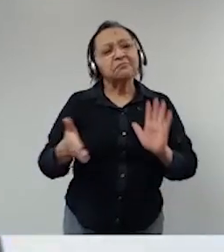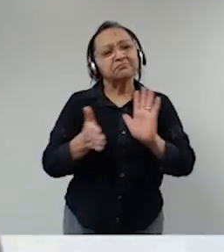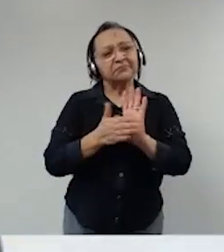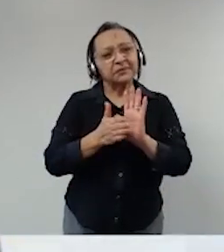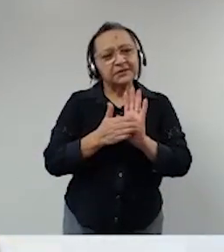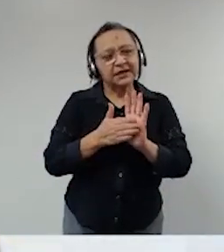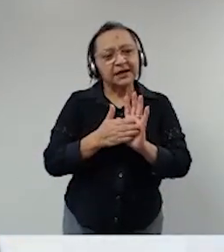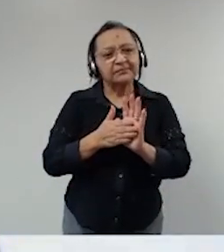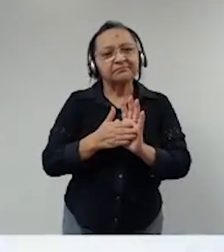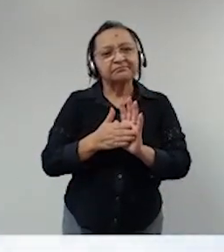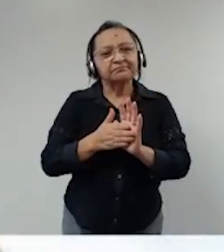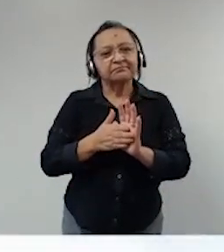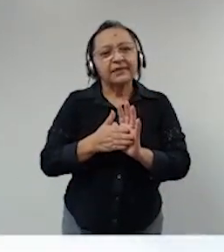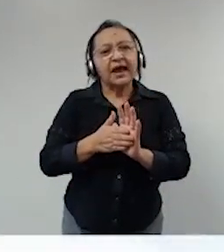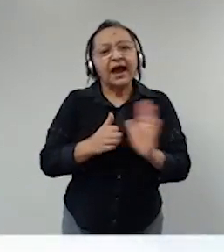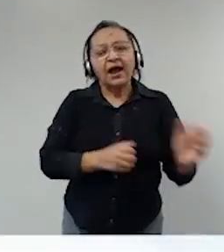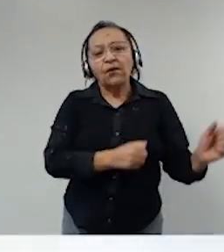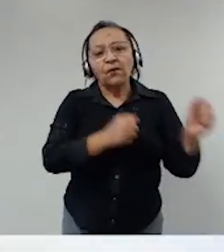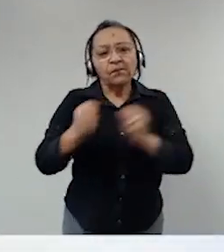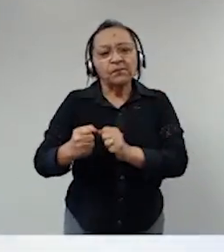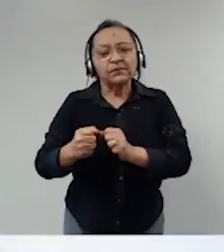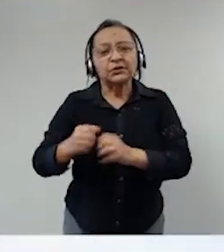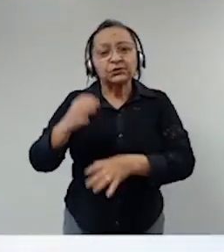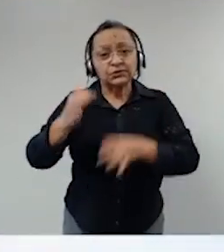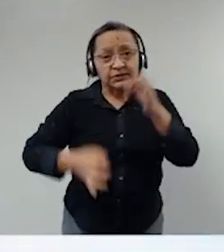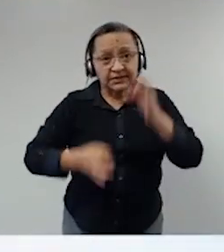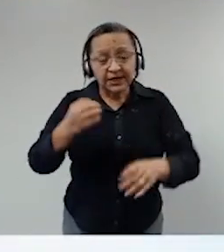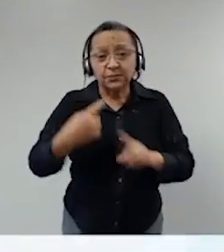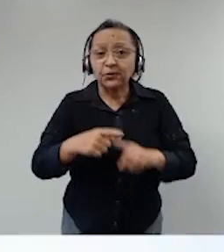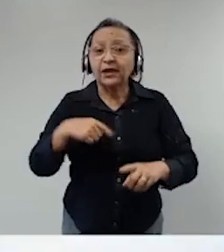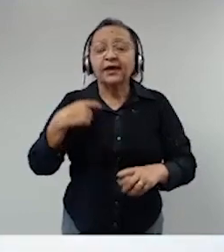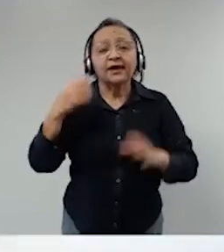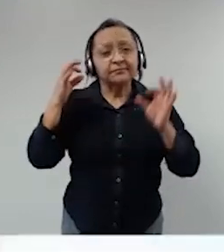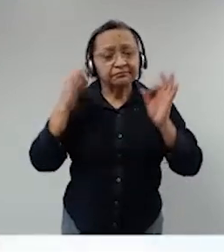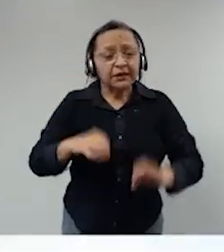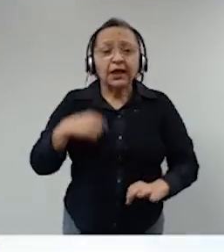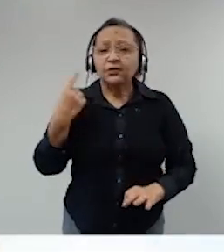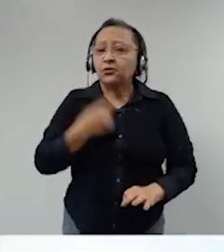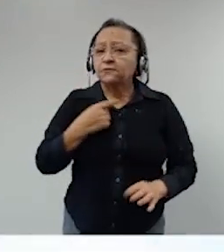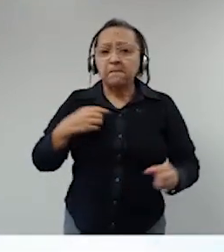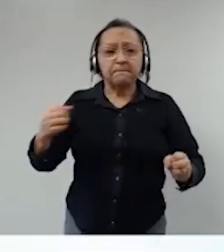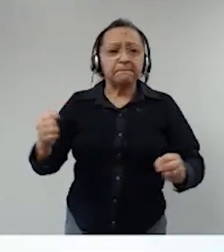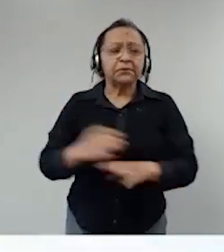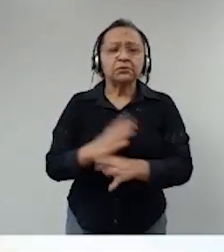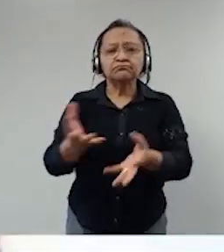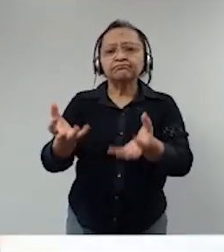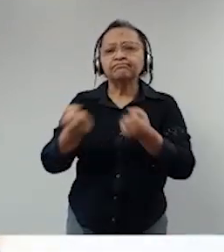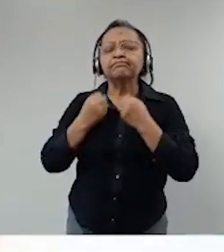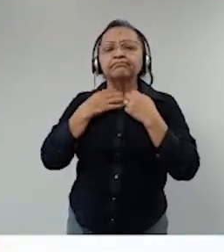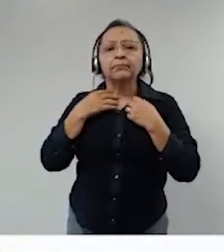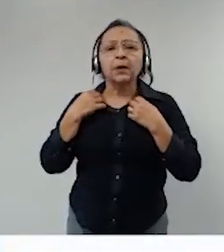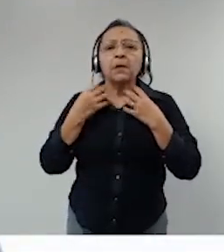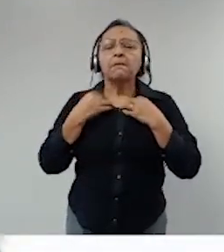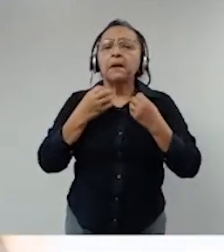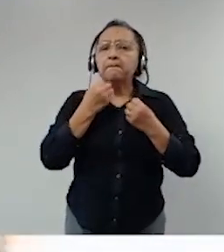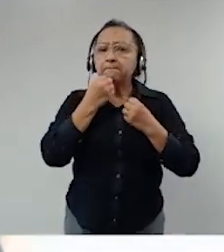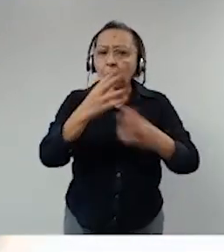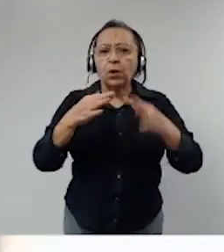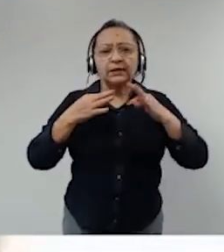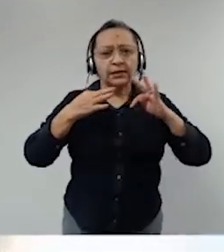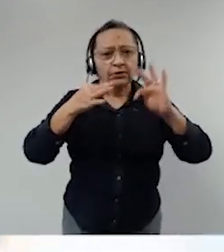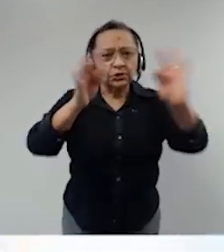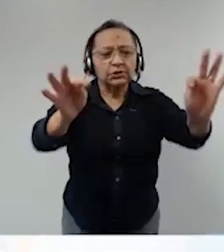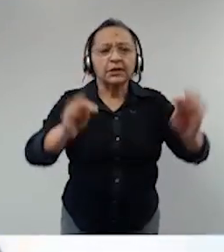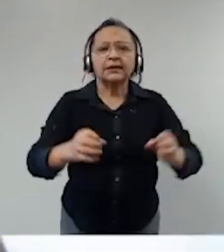porque realmente nós fomos prontamente atendidos, super bem atendidos, com grande tecnologia, grande